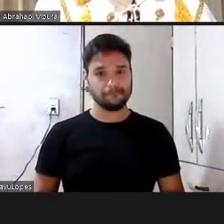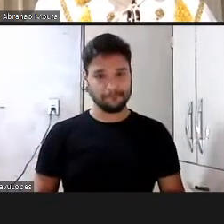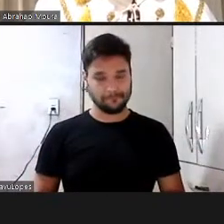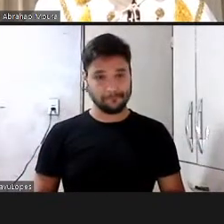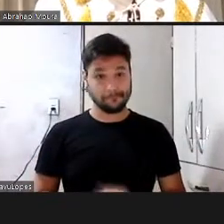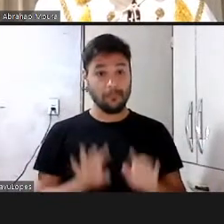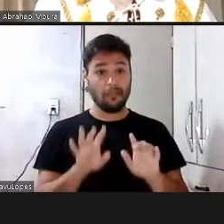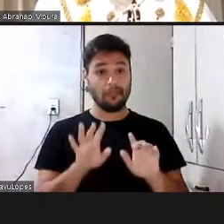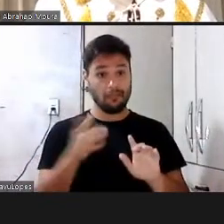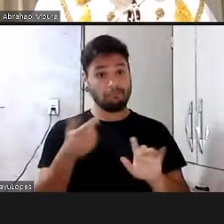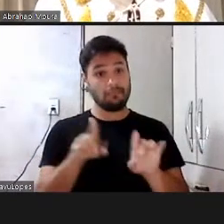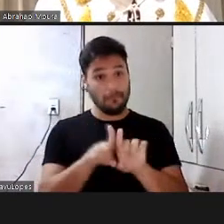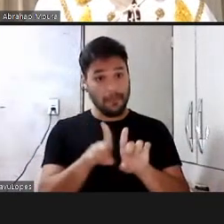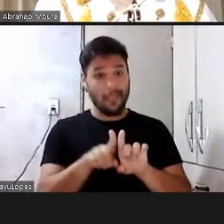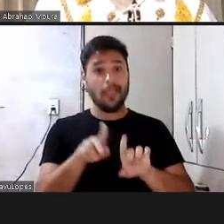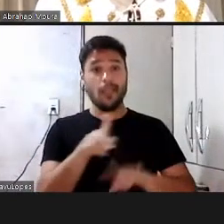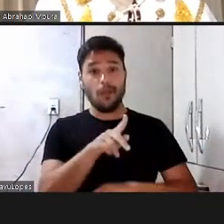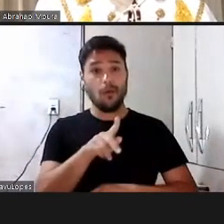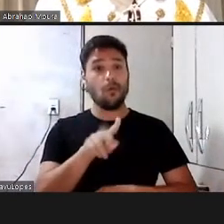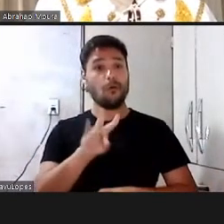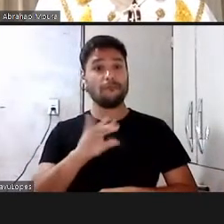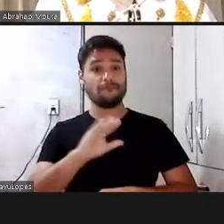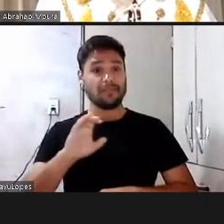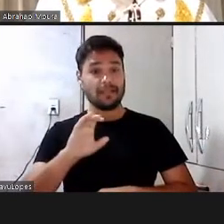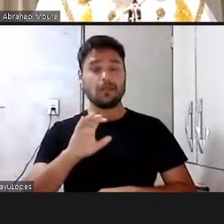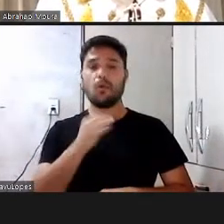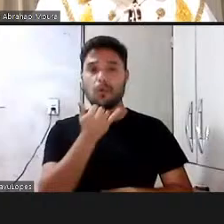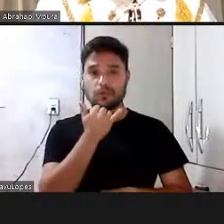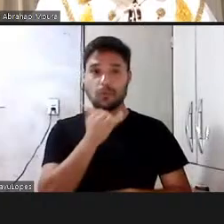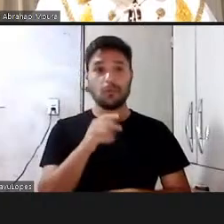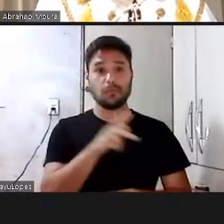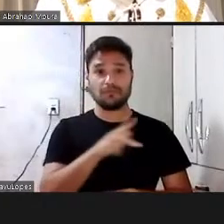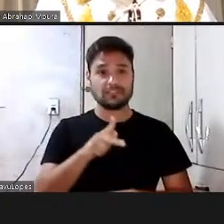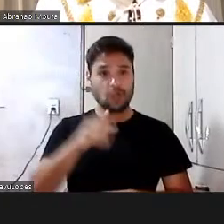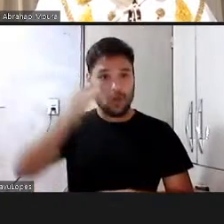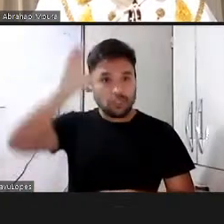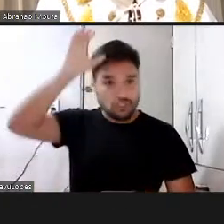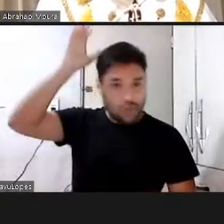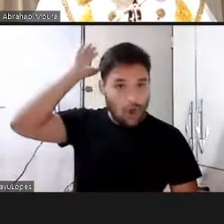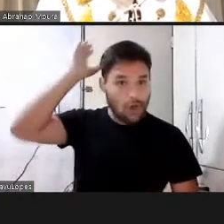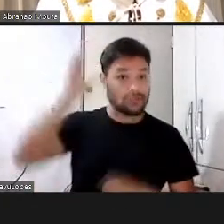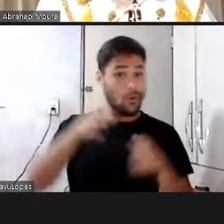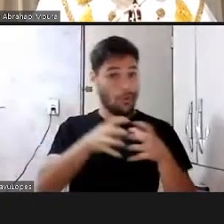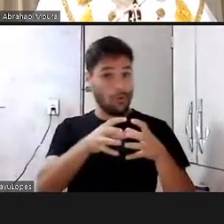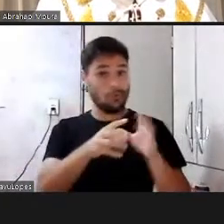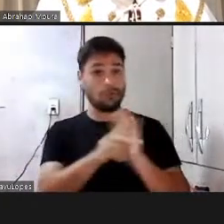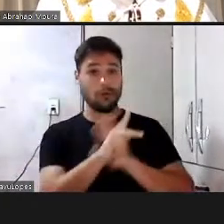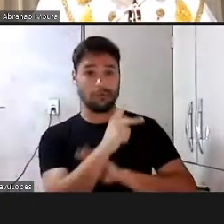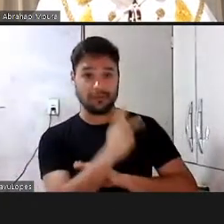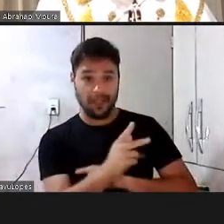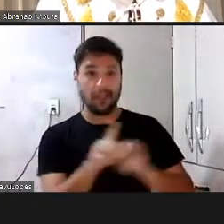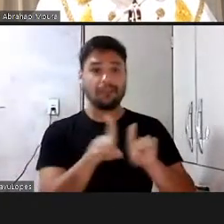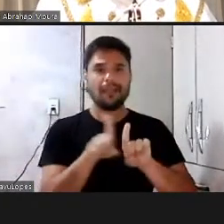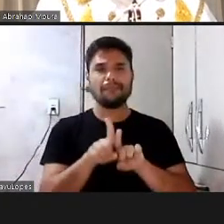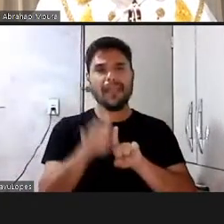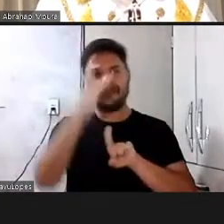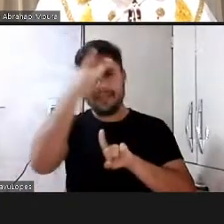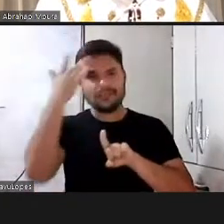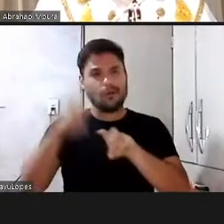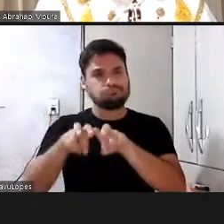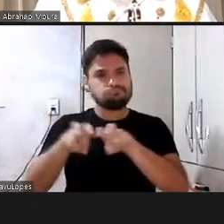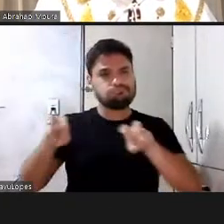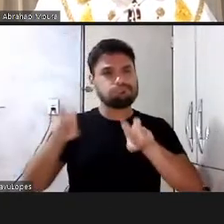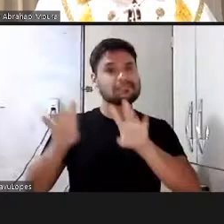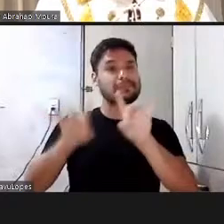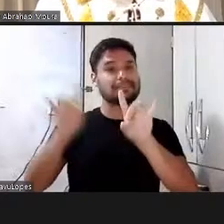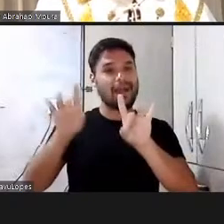nome dela, o professor Noam Chomsky, a comitiva que o acompanha, os membros desta mesa solene e a